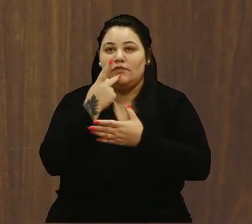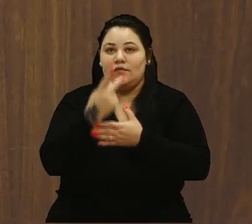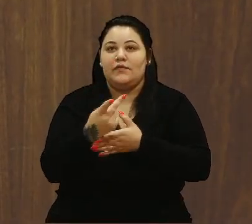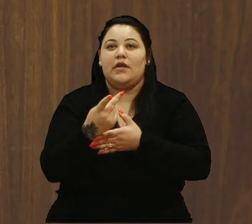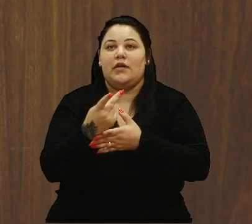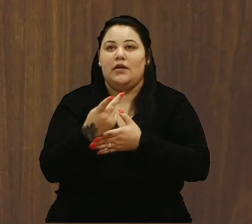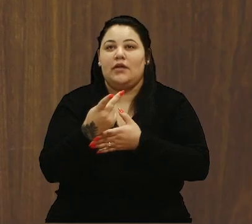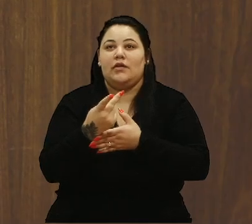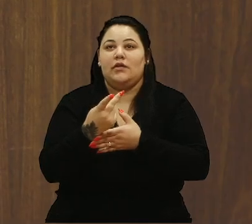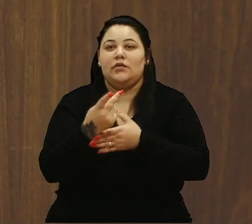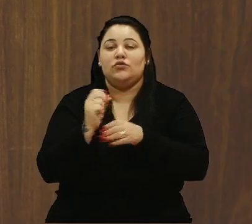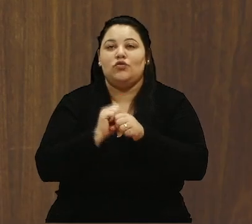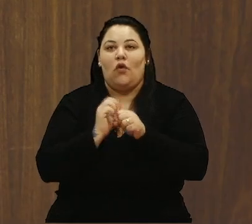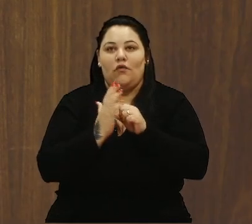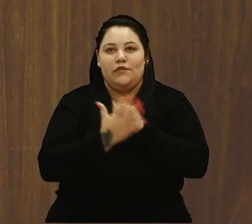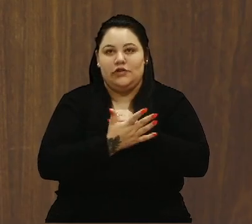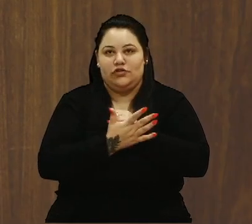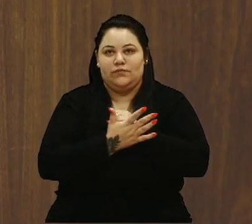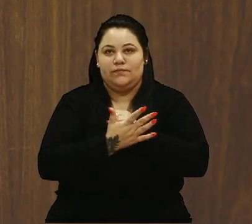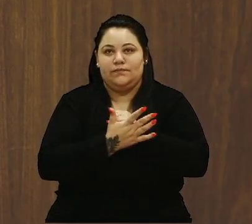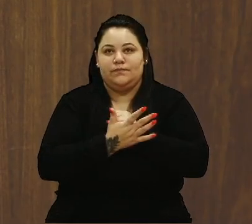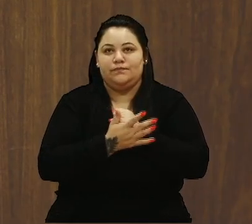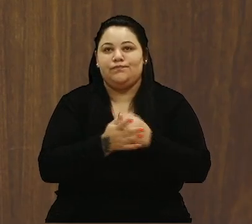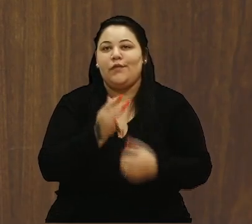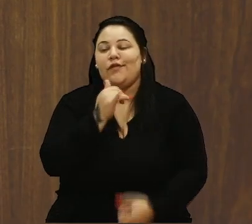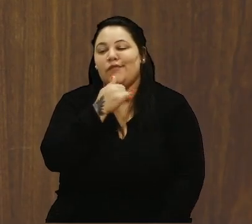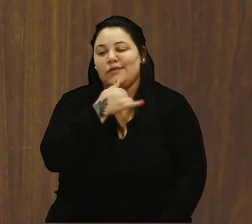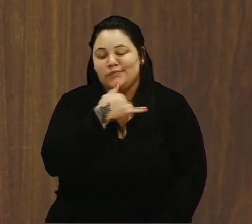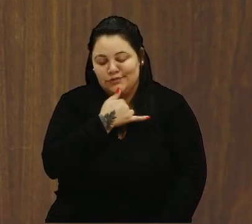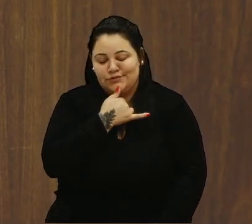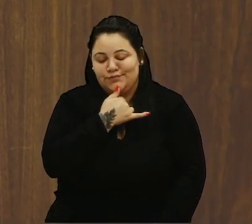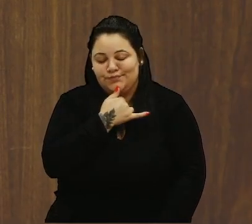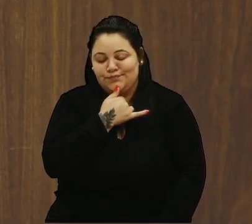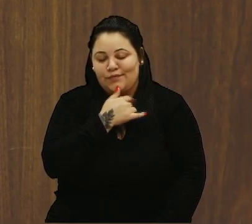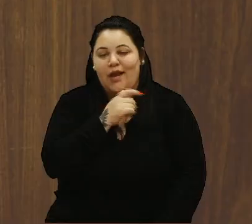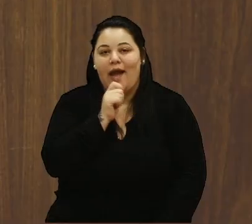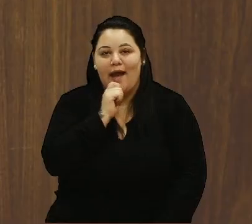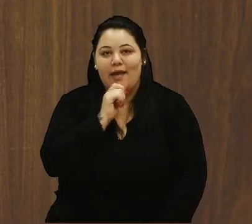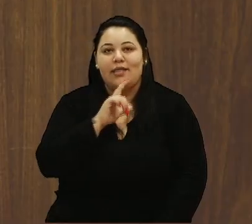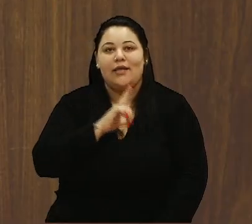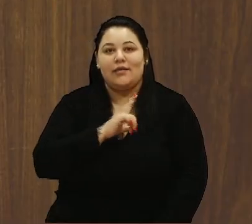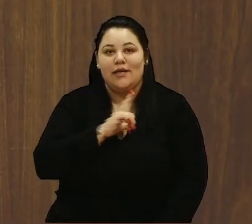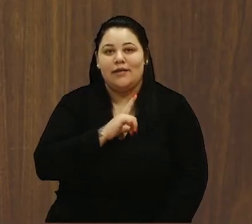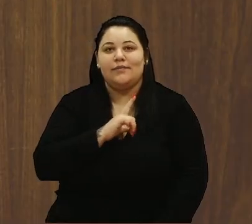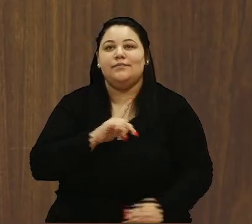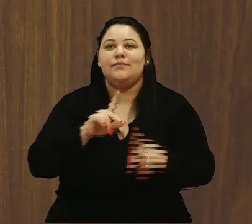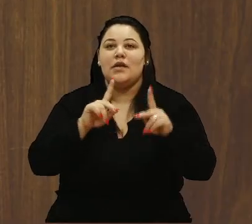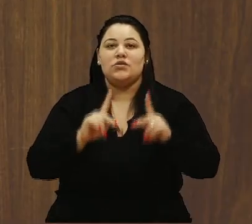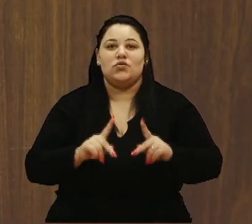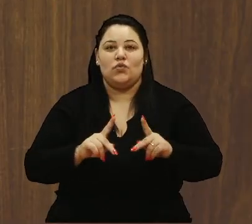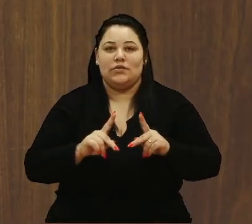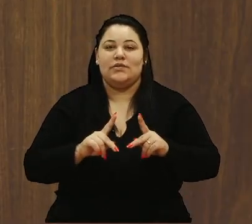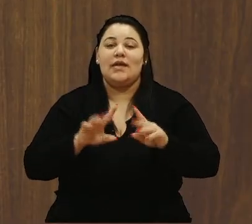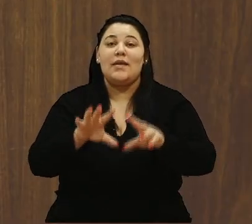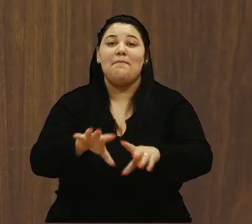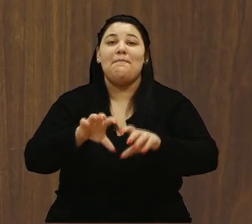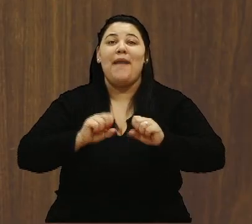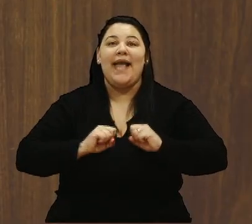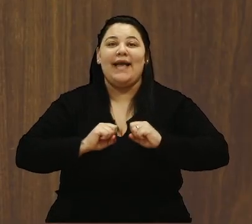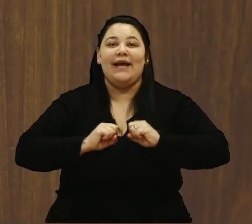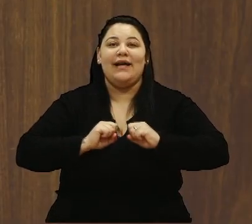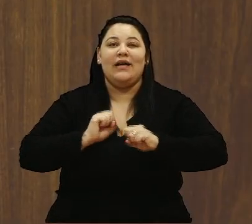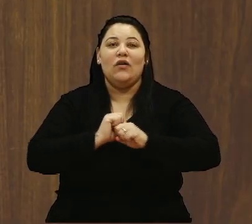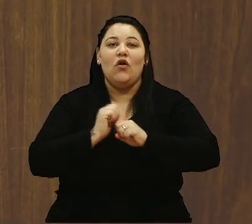vacina do Covid. Infelizmente, ainda tem bastante pessoas sendo acometidas, né? E é necessário